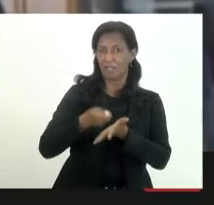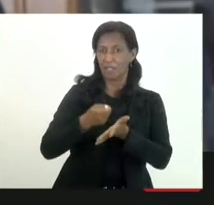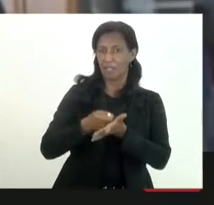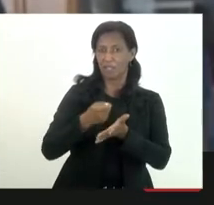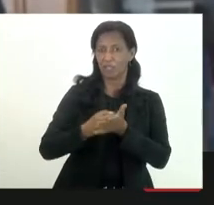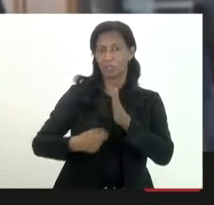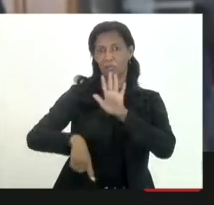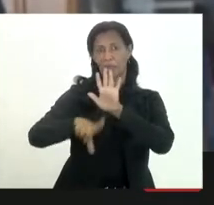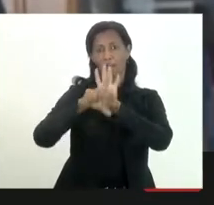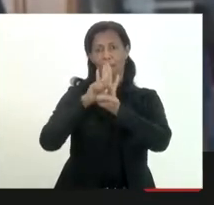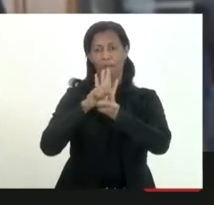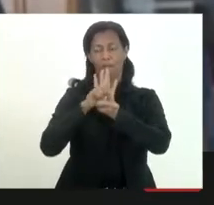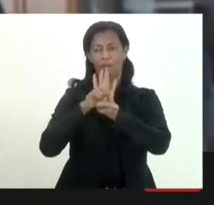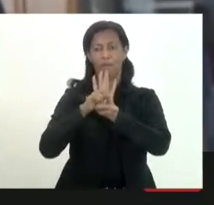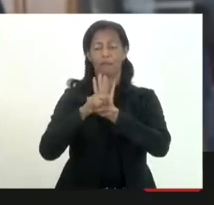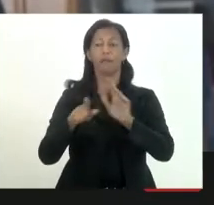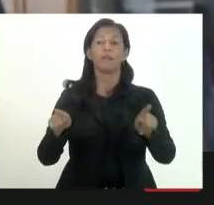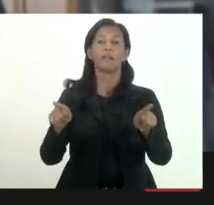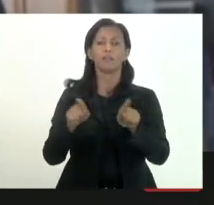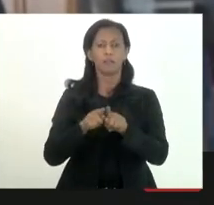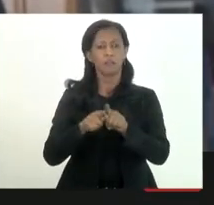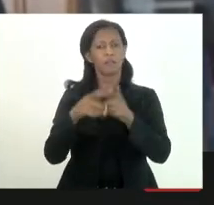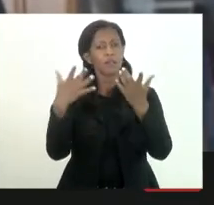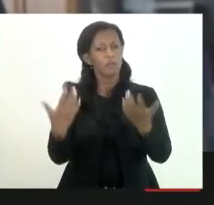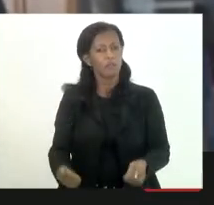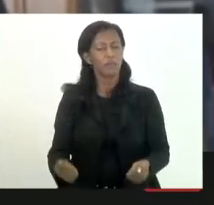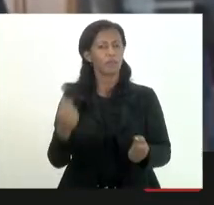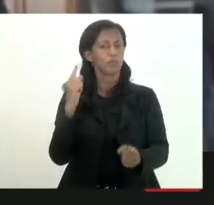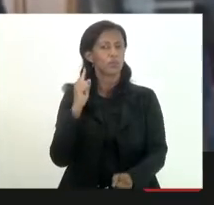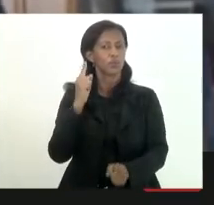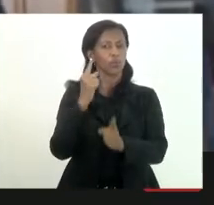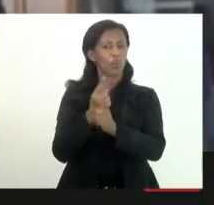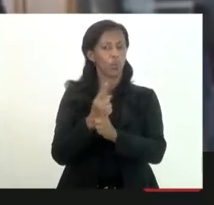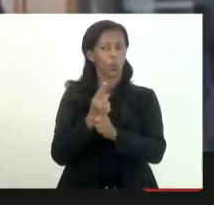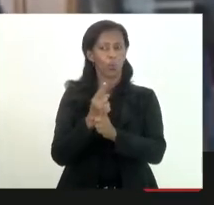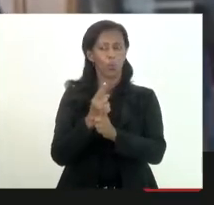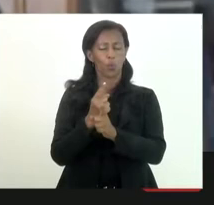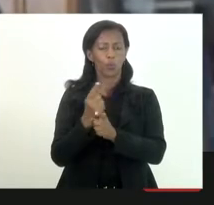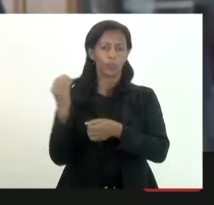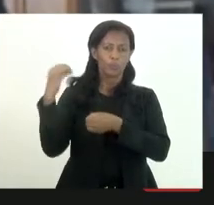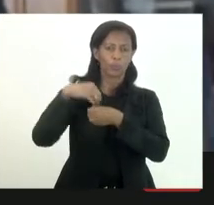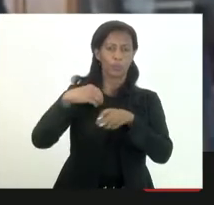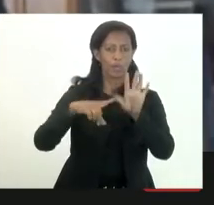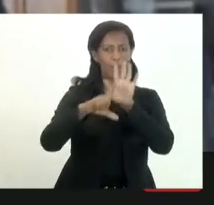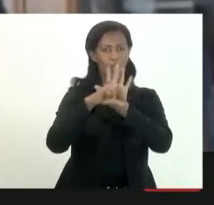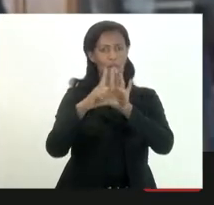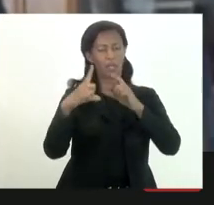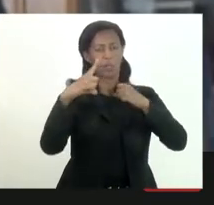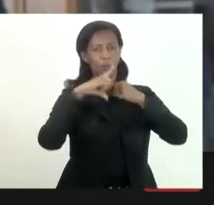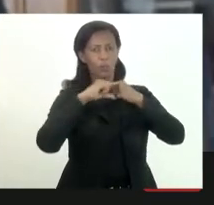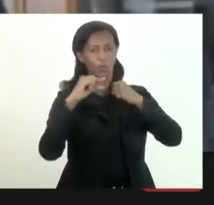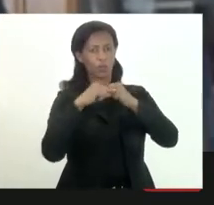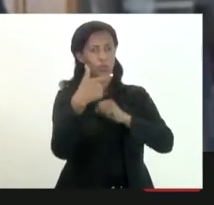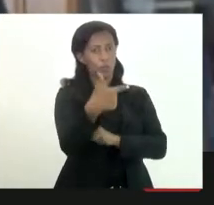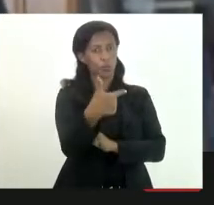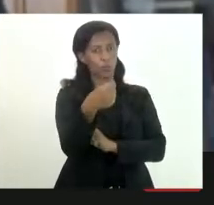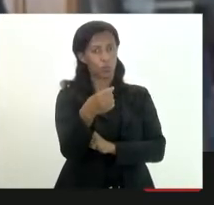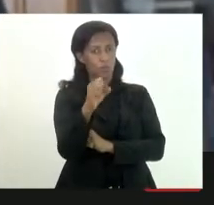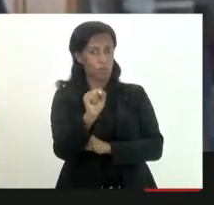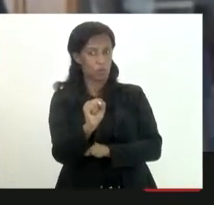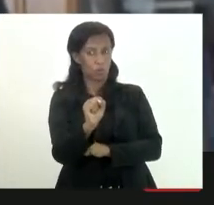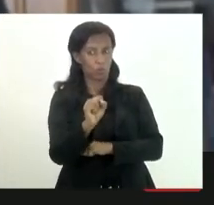lei. Também nós vamos encontrar o respaldo da lei no artigo 208 do